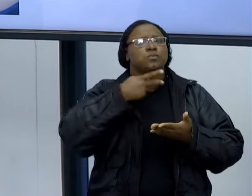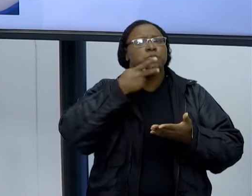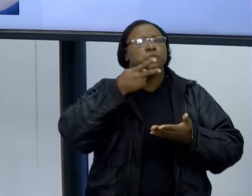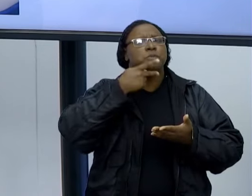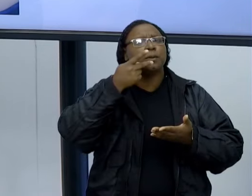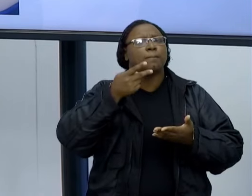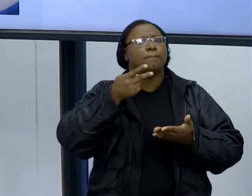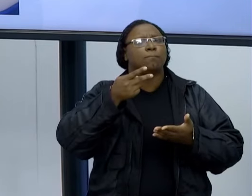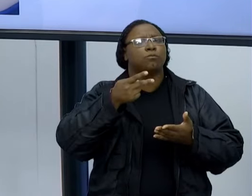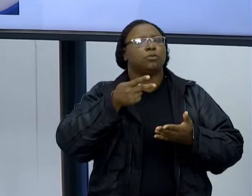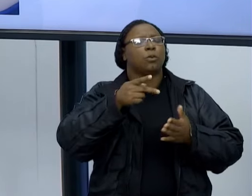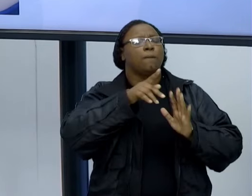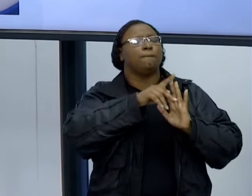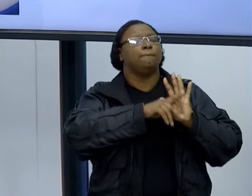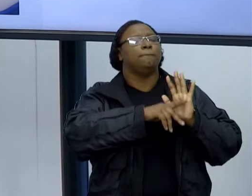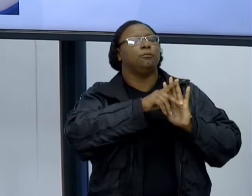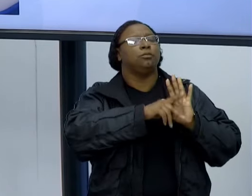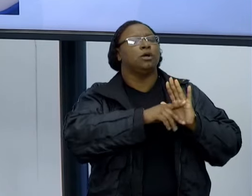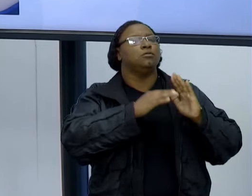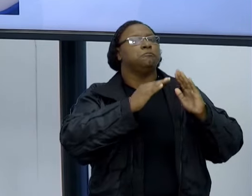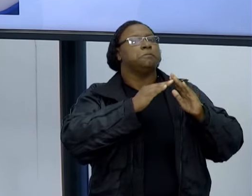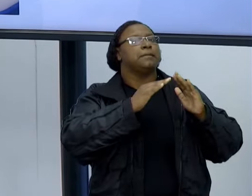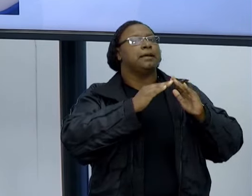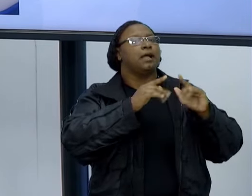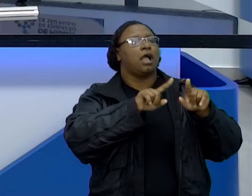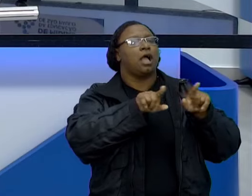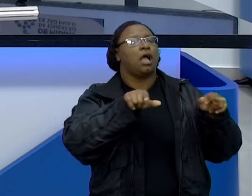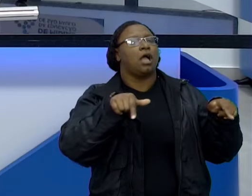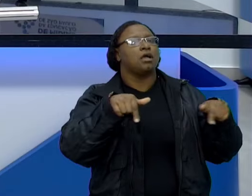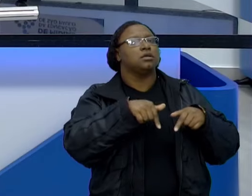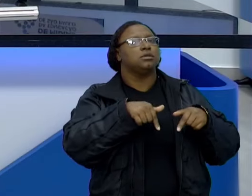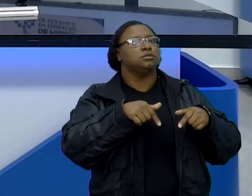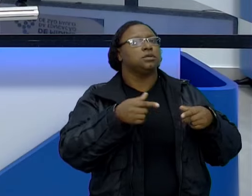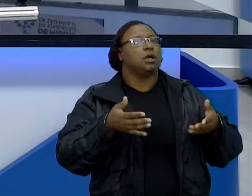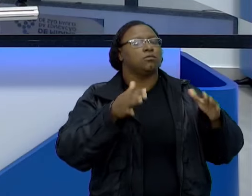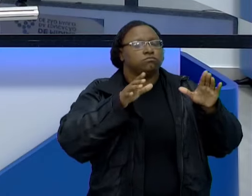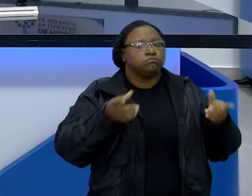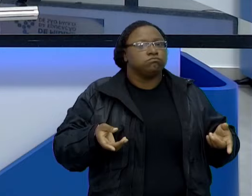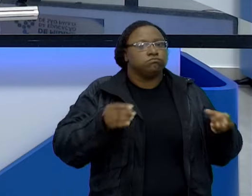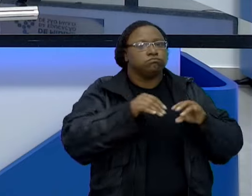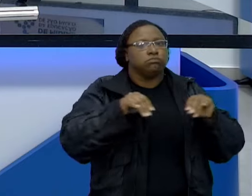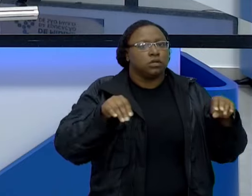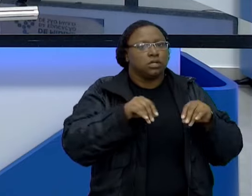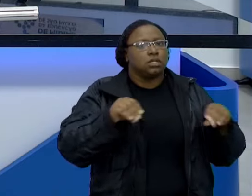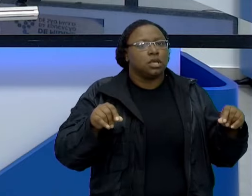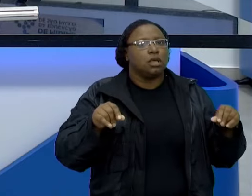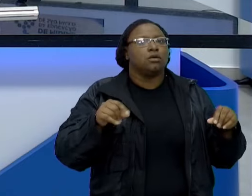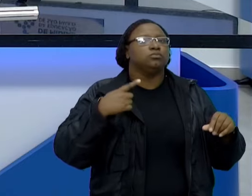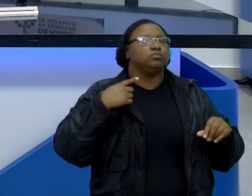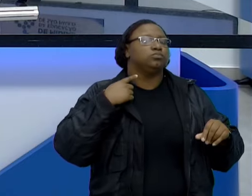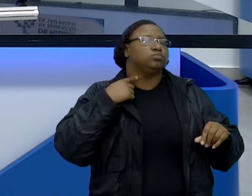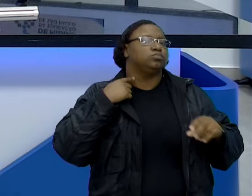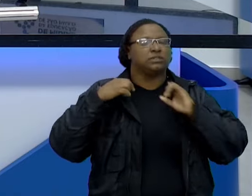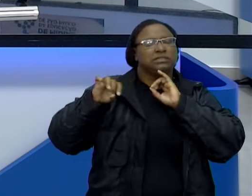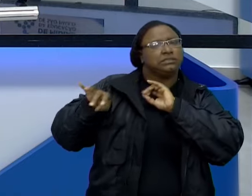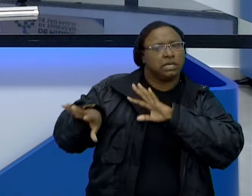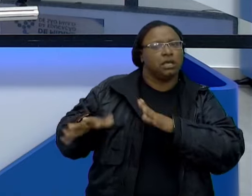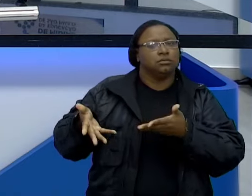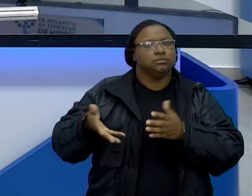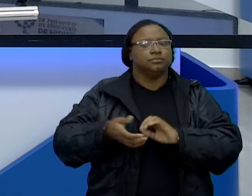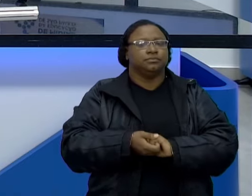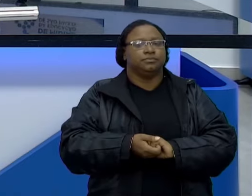por fazer aqui uma casa padrão com material reciclável. Então a gente pegou aqui uma caixa de papelão, ela